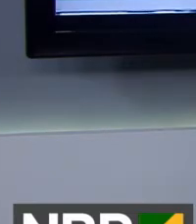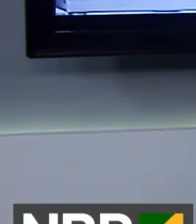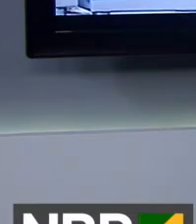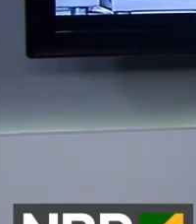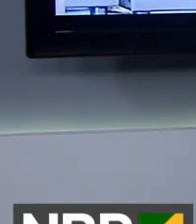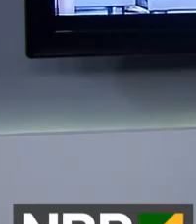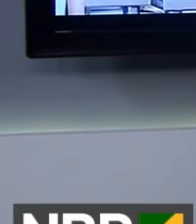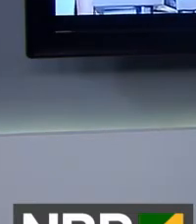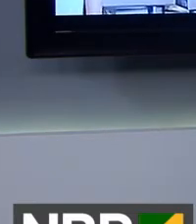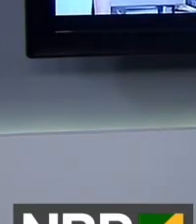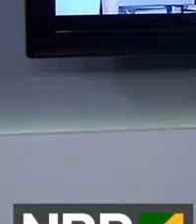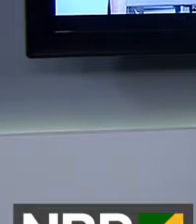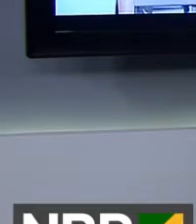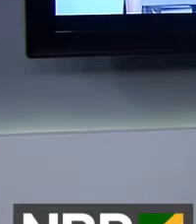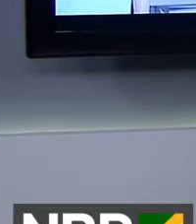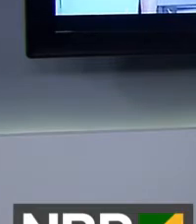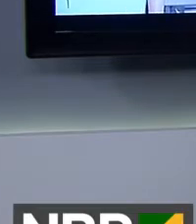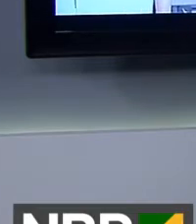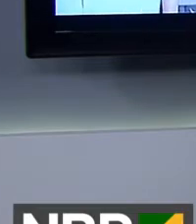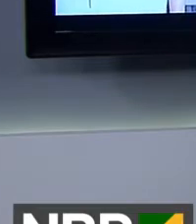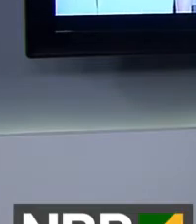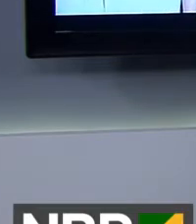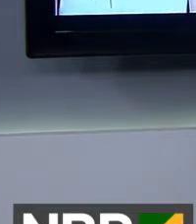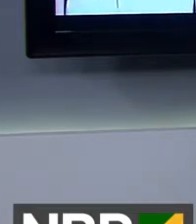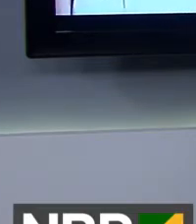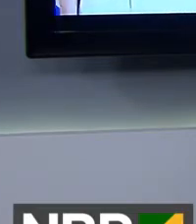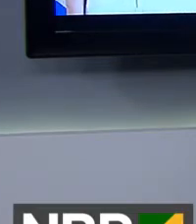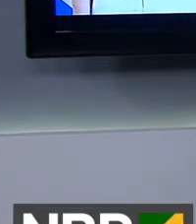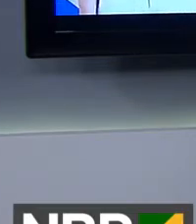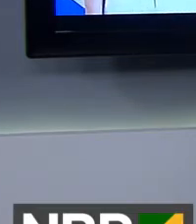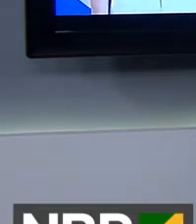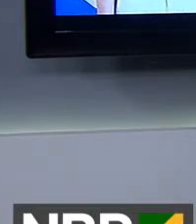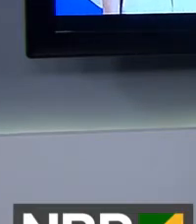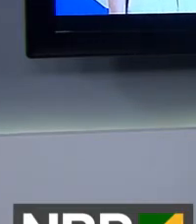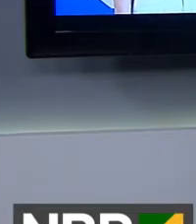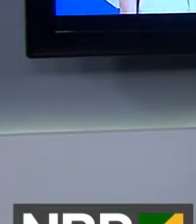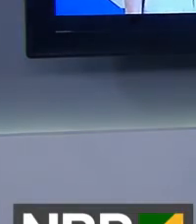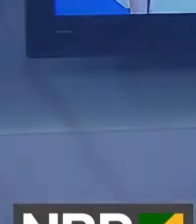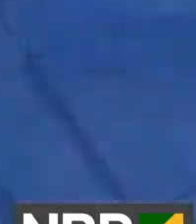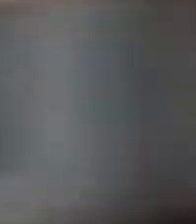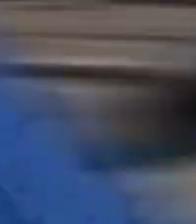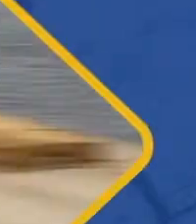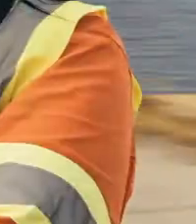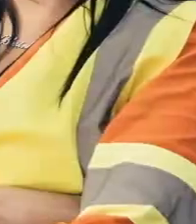você confere na nossa programação continue na nbr a tv do governo federal